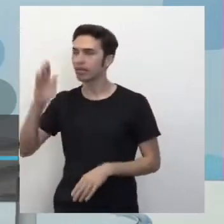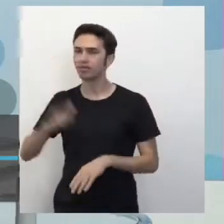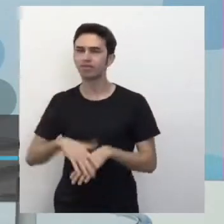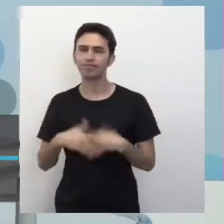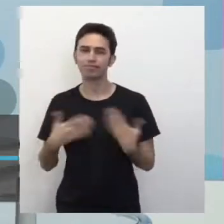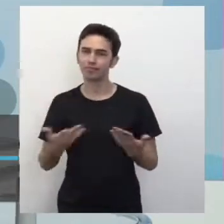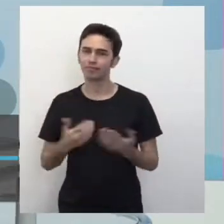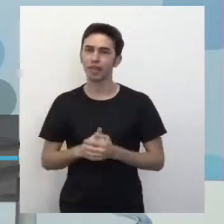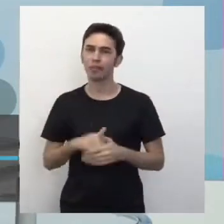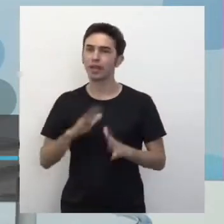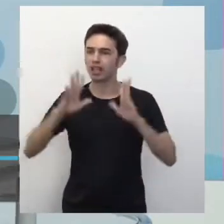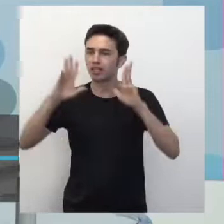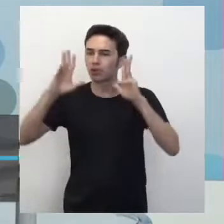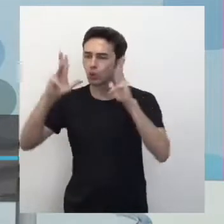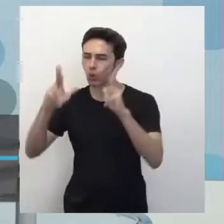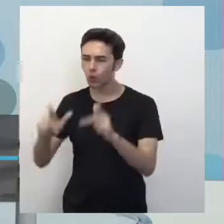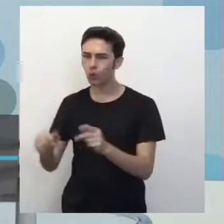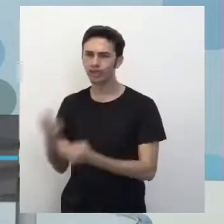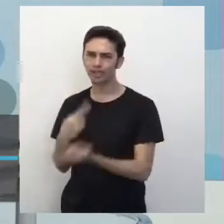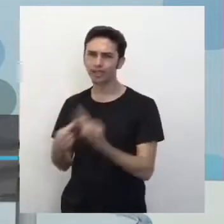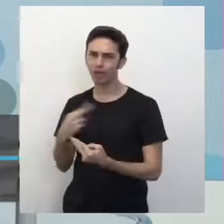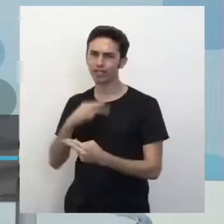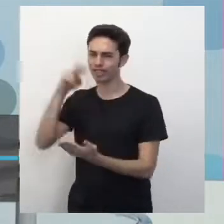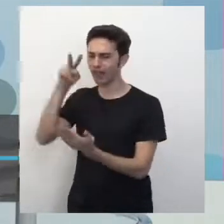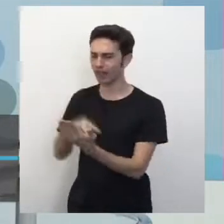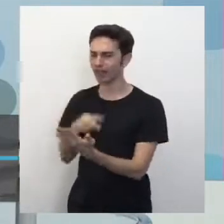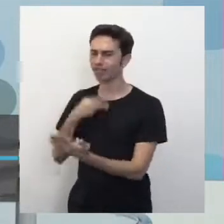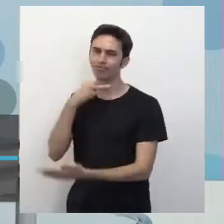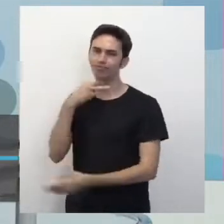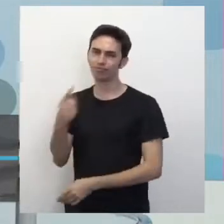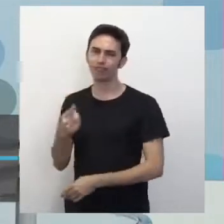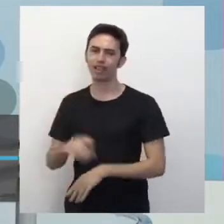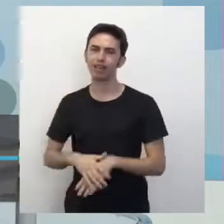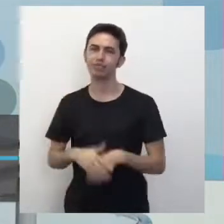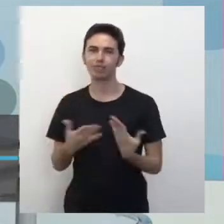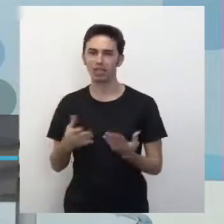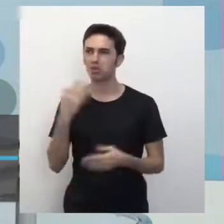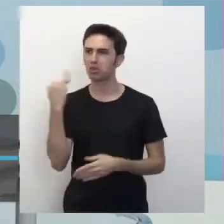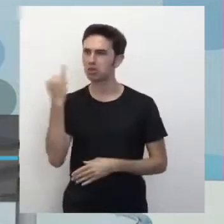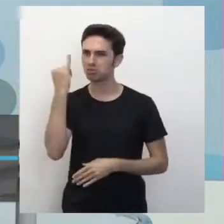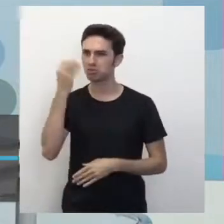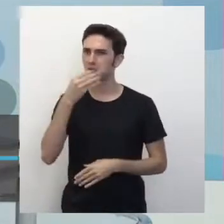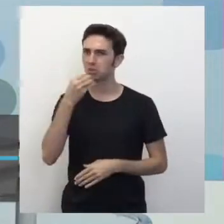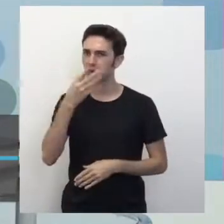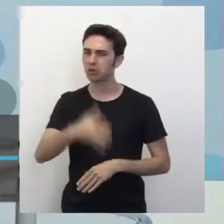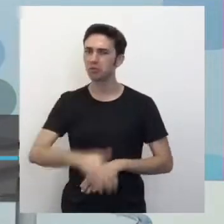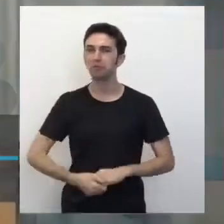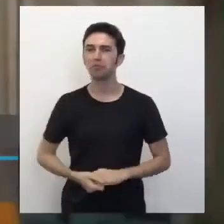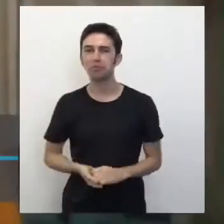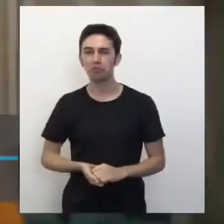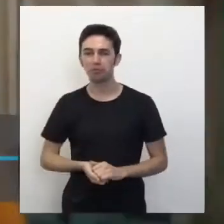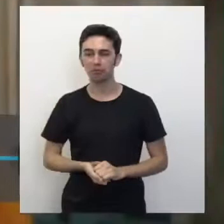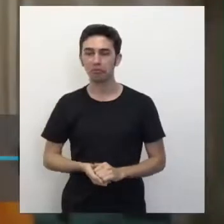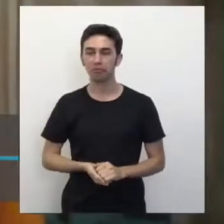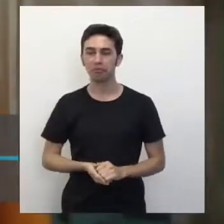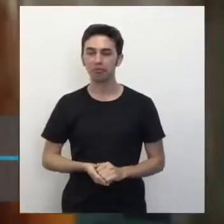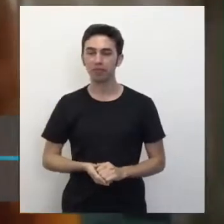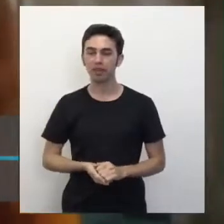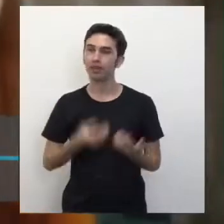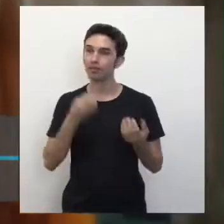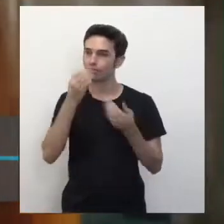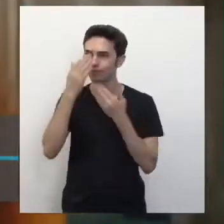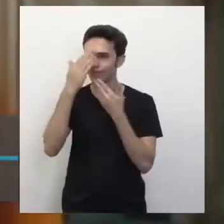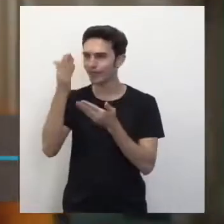todas as respostas que a gente recebeu aqui, que são de alto escalão. Legal, Marconi, muito